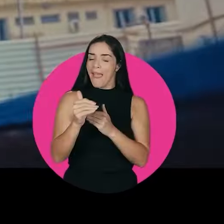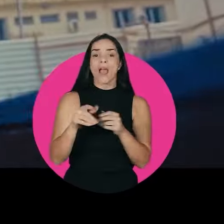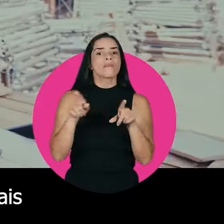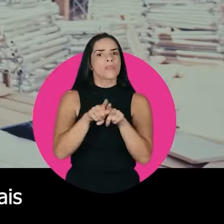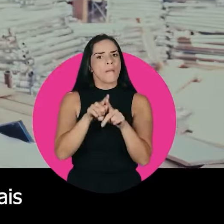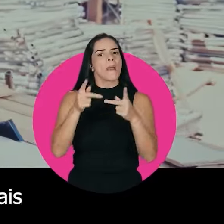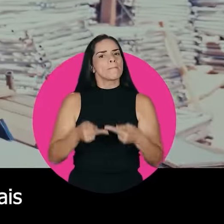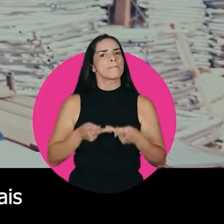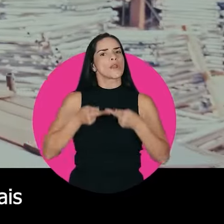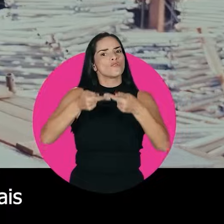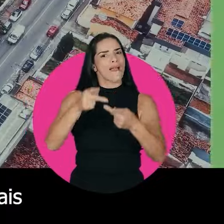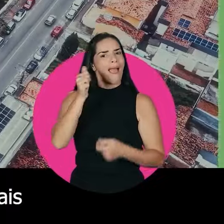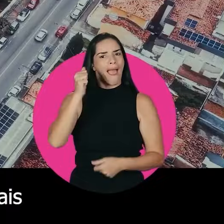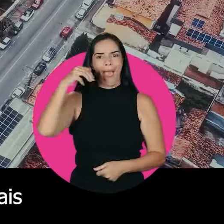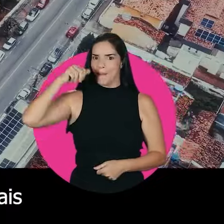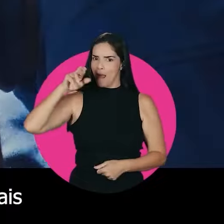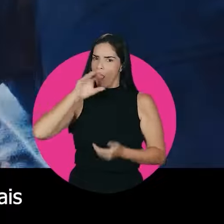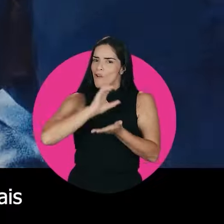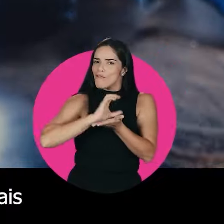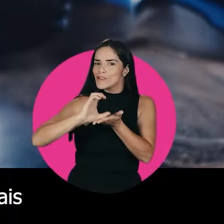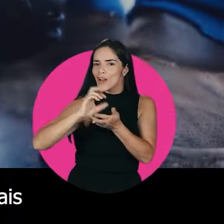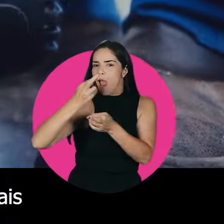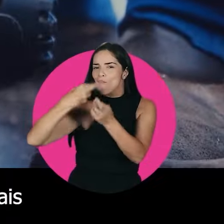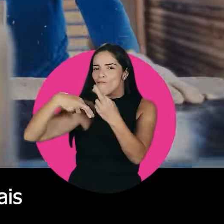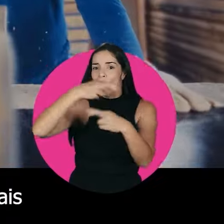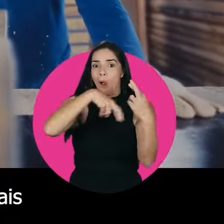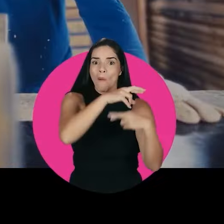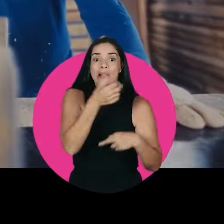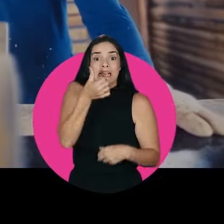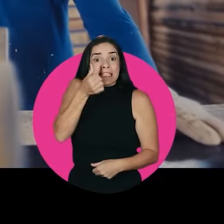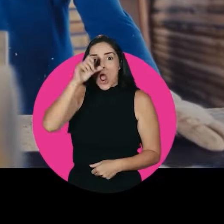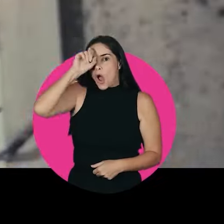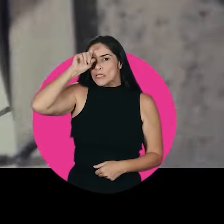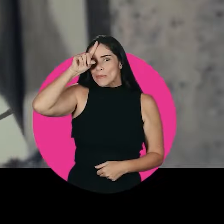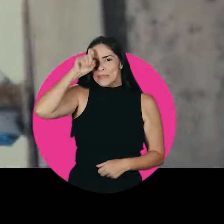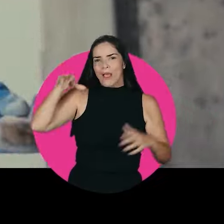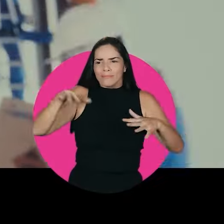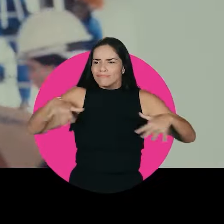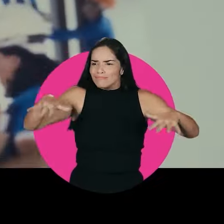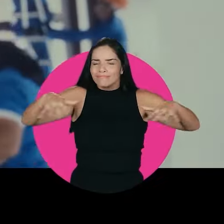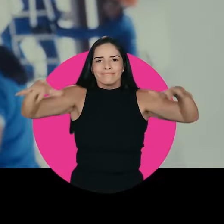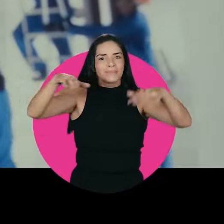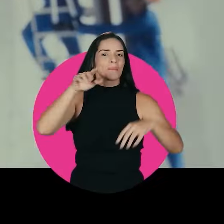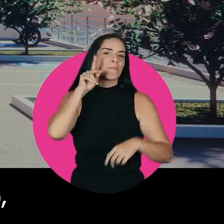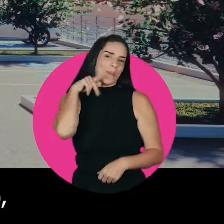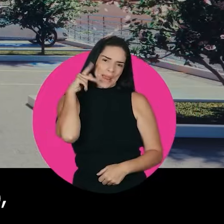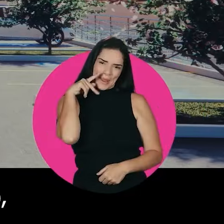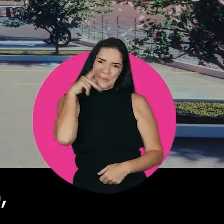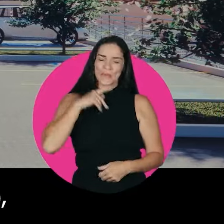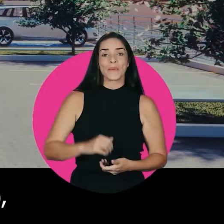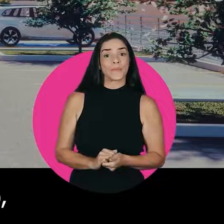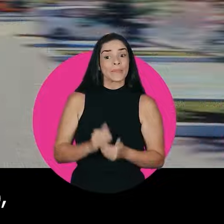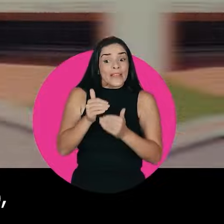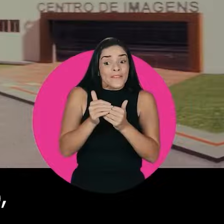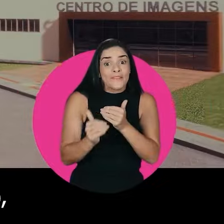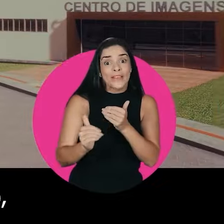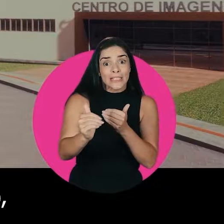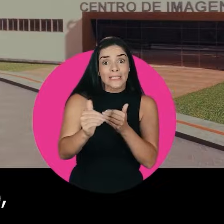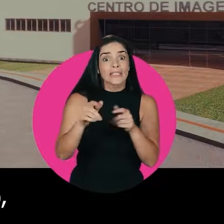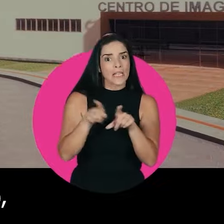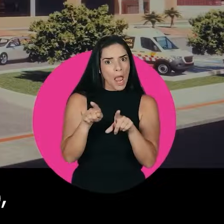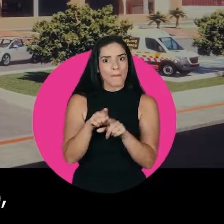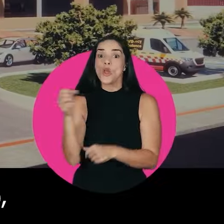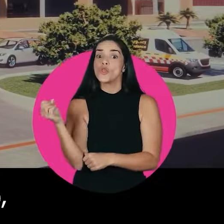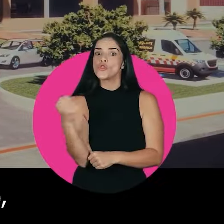amar está investindo nas reformas de seis hospitais em todas as regiões da Paraíba e vem aí o